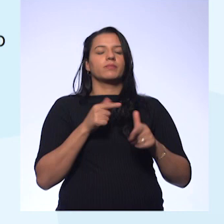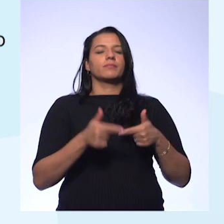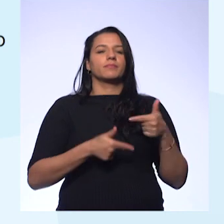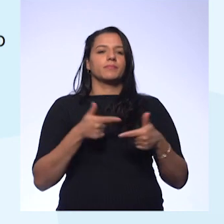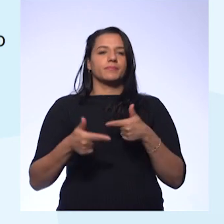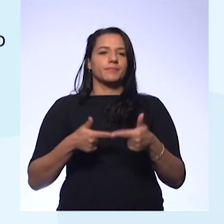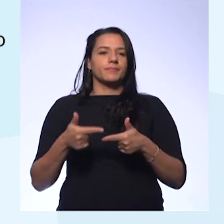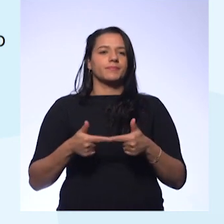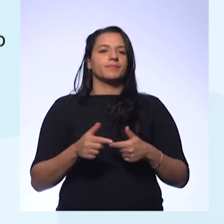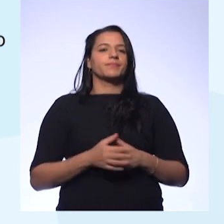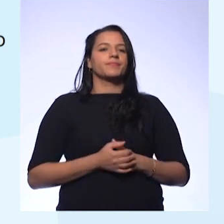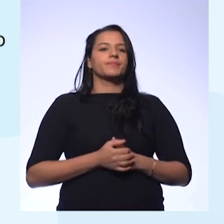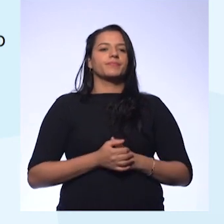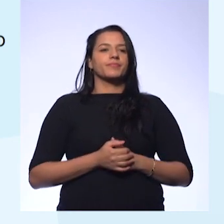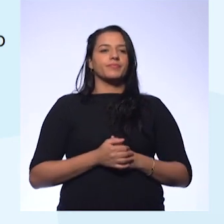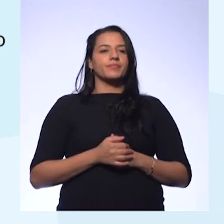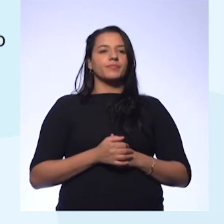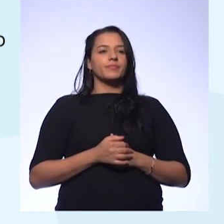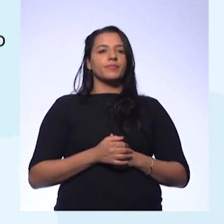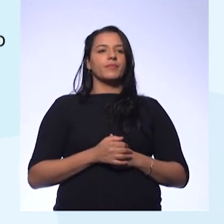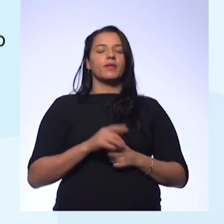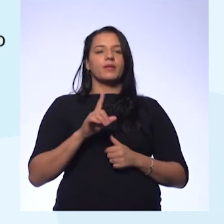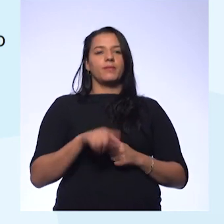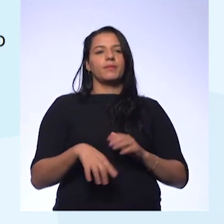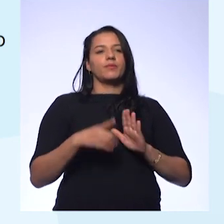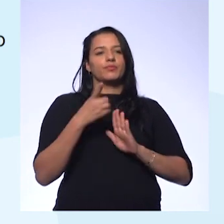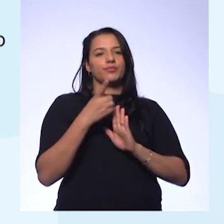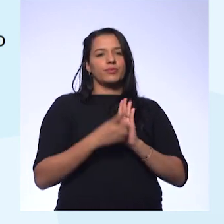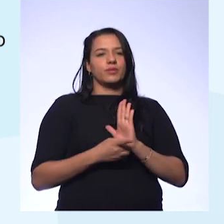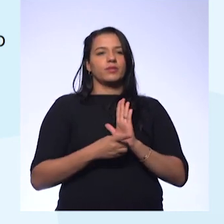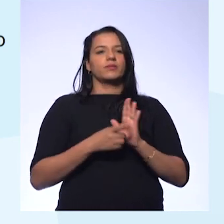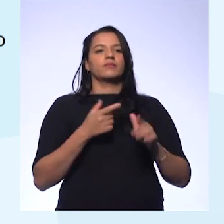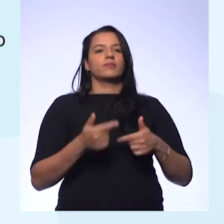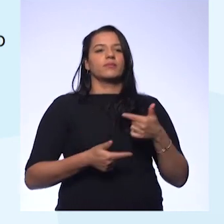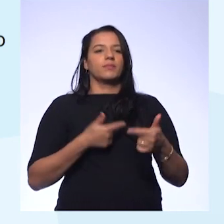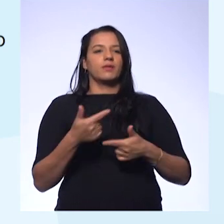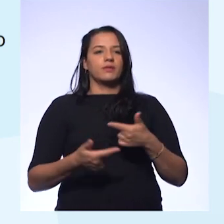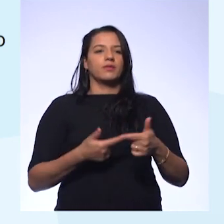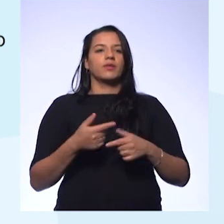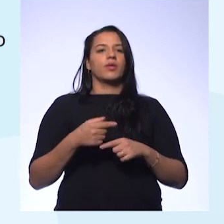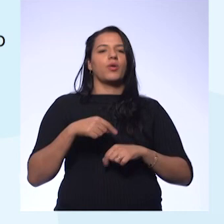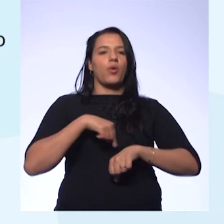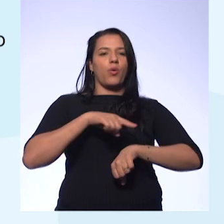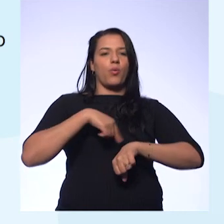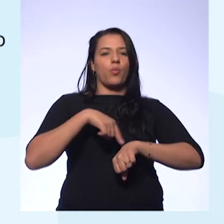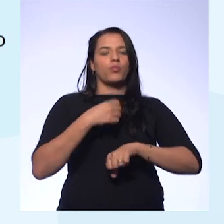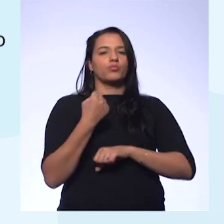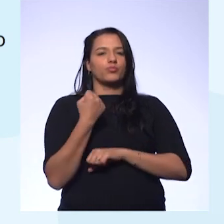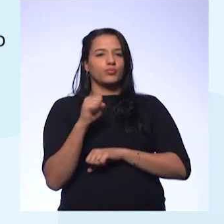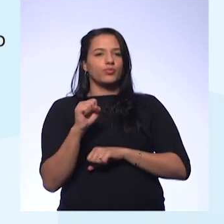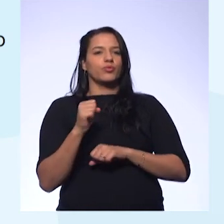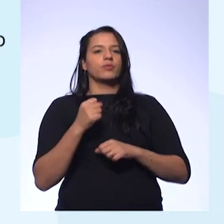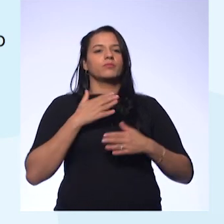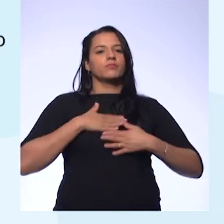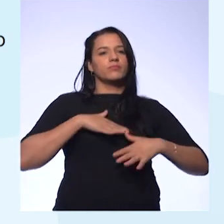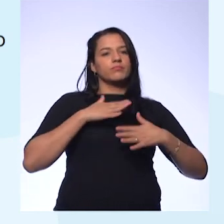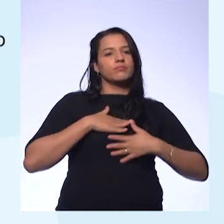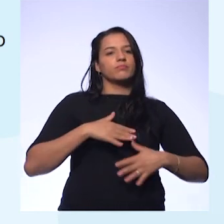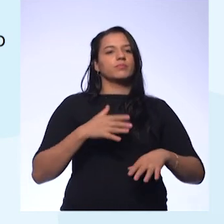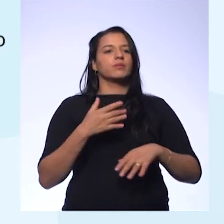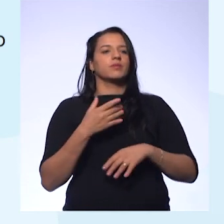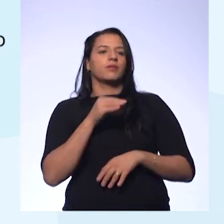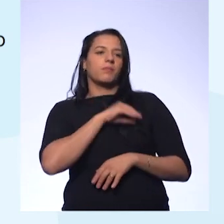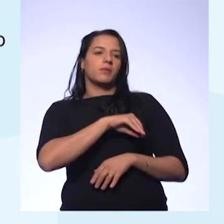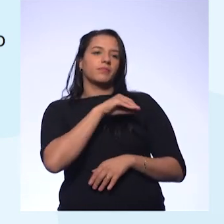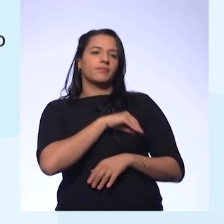justiça do trabalho também que se implementou os direitos trabalhistas, estabelecendo jornada de 8 horas, descanso semanal, férias